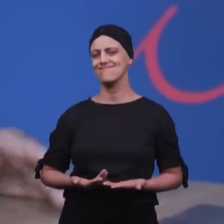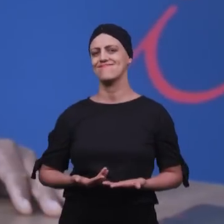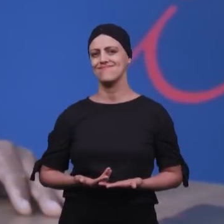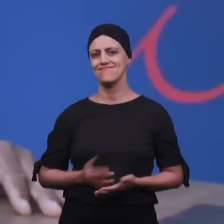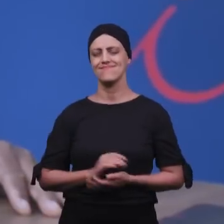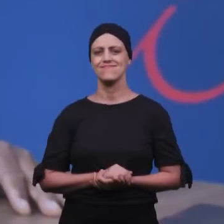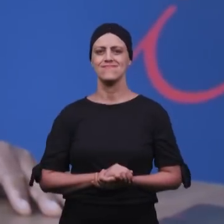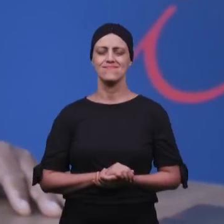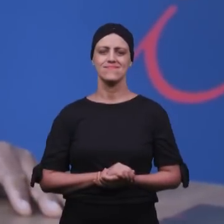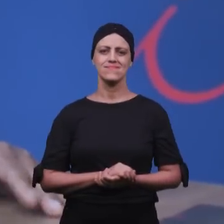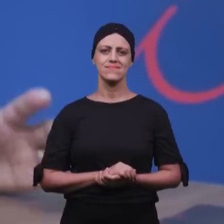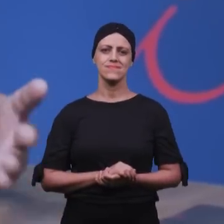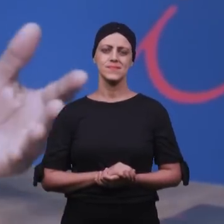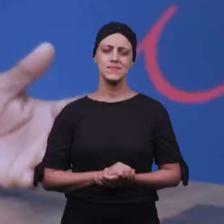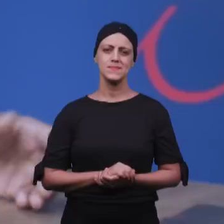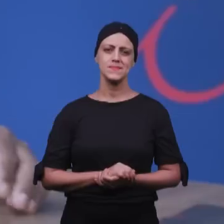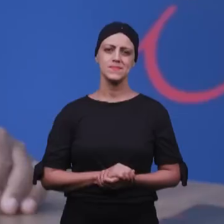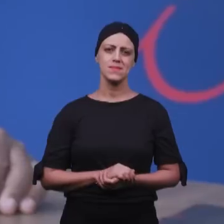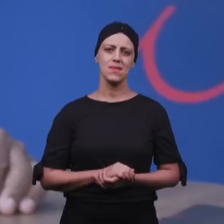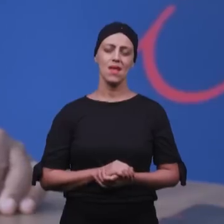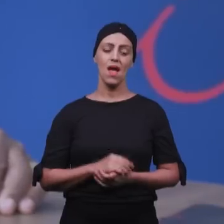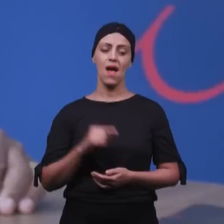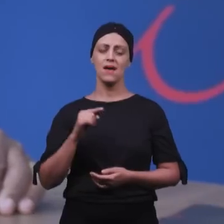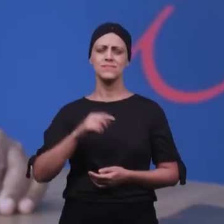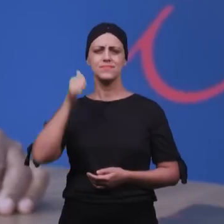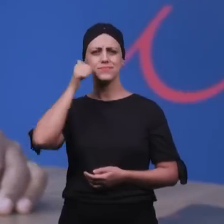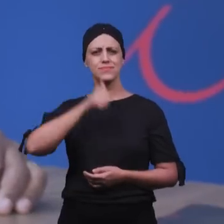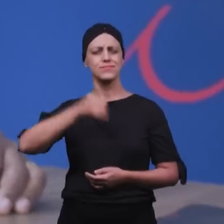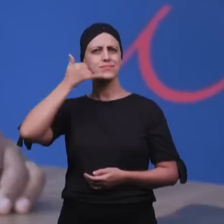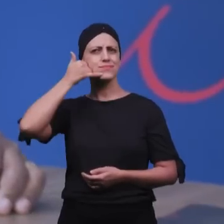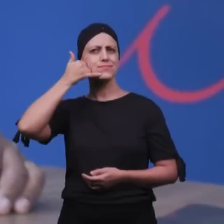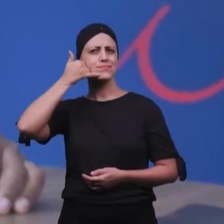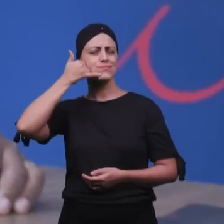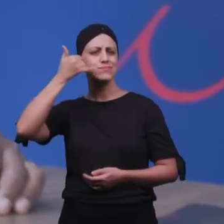dela. E ela ligou, preocupada.